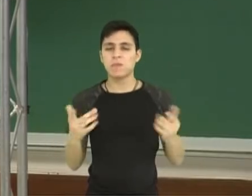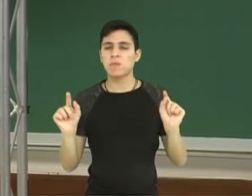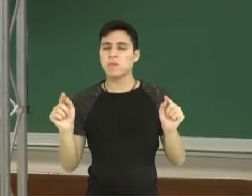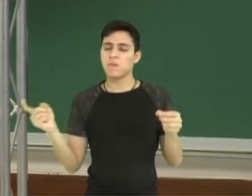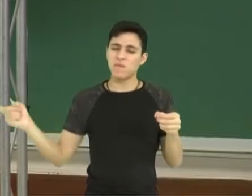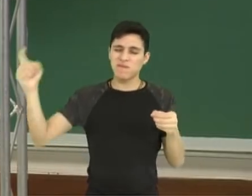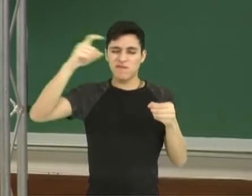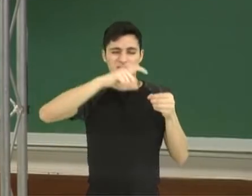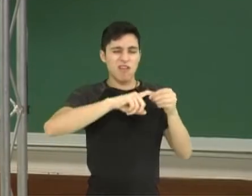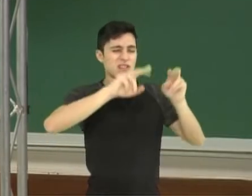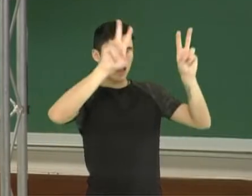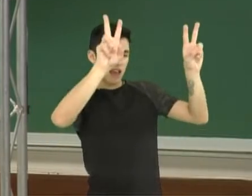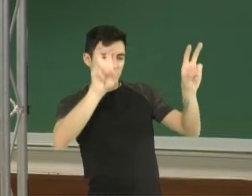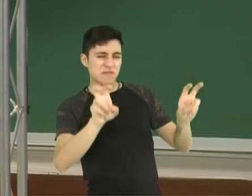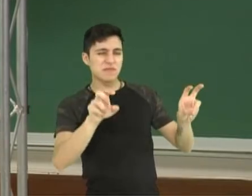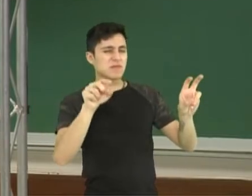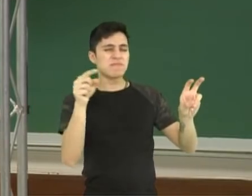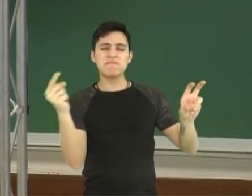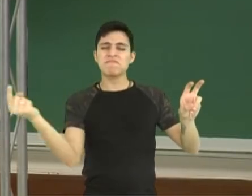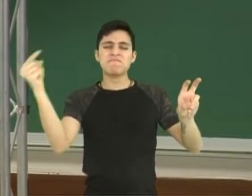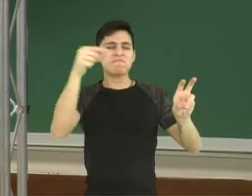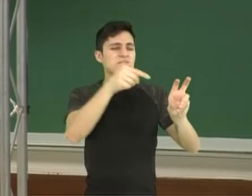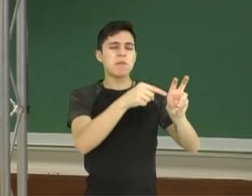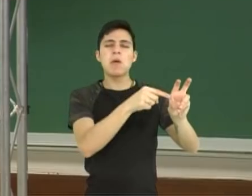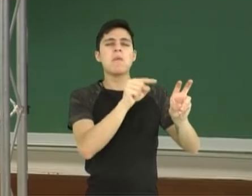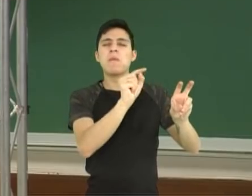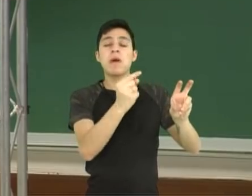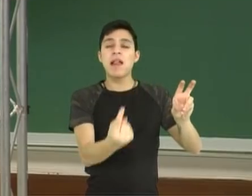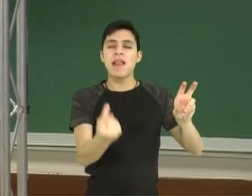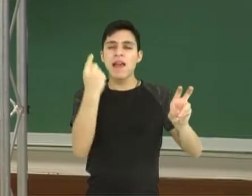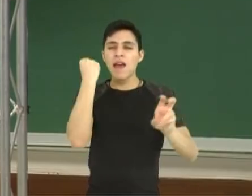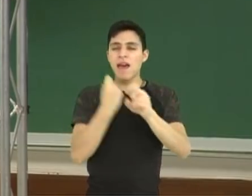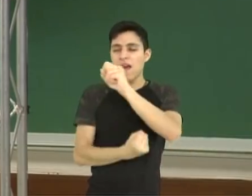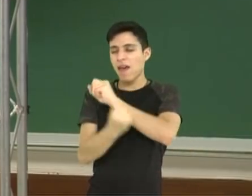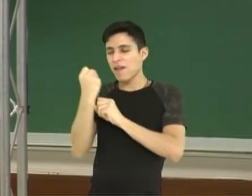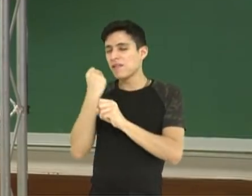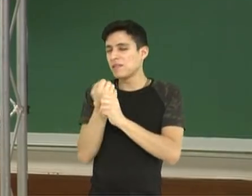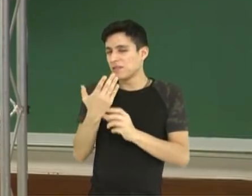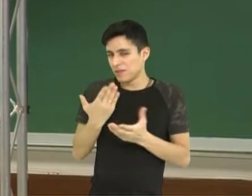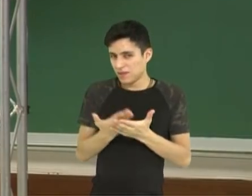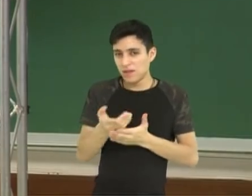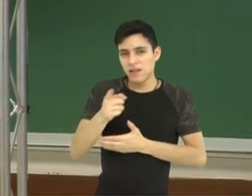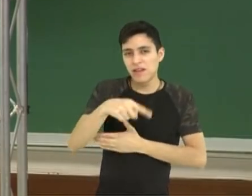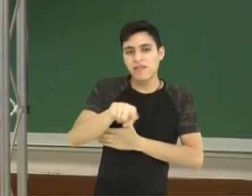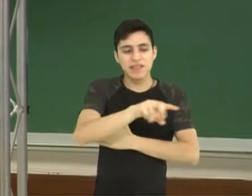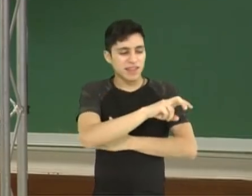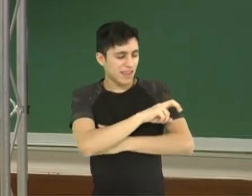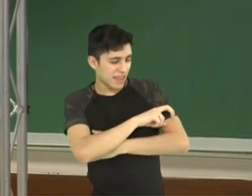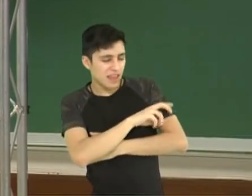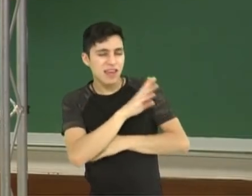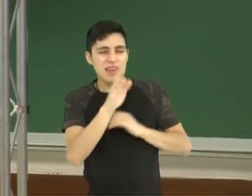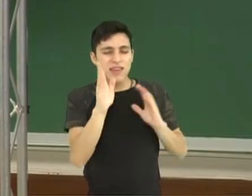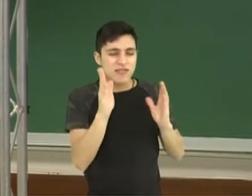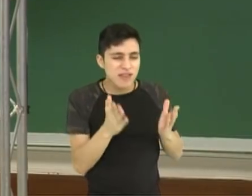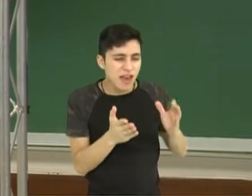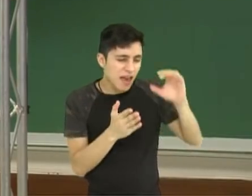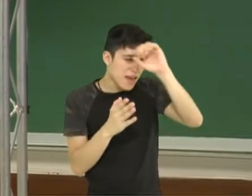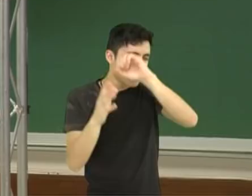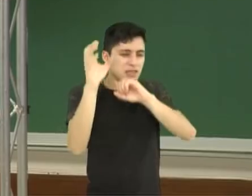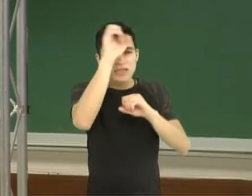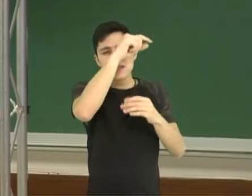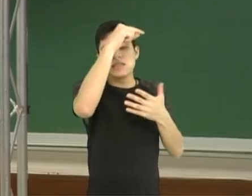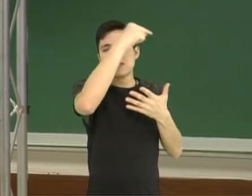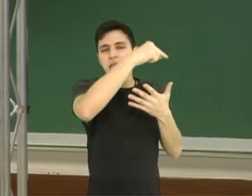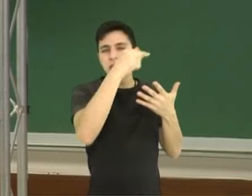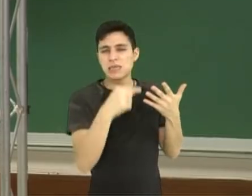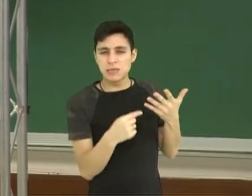alguns assuntos que você estudou no ano anterior. É verdade, quando você estava no quinto ano, você aprendeu muitas